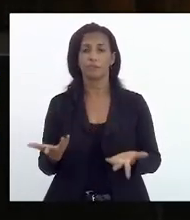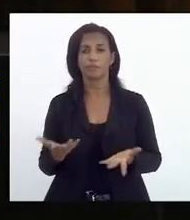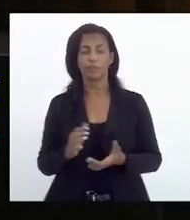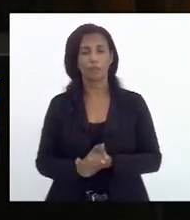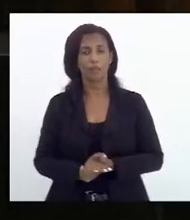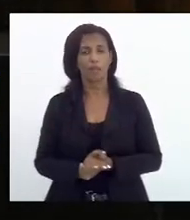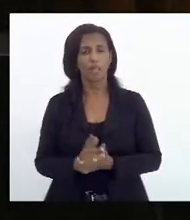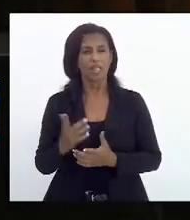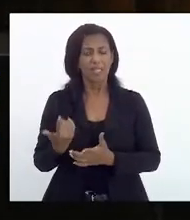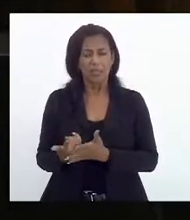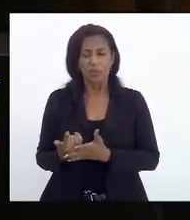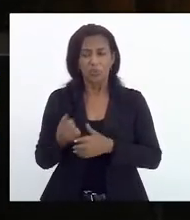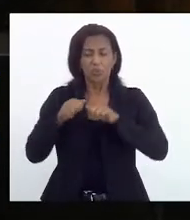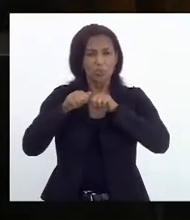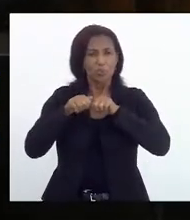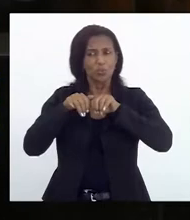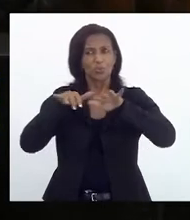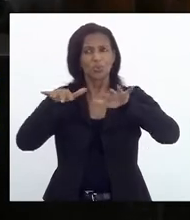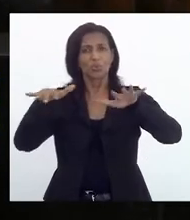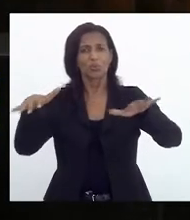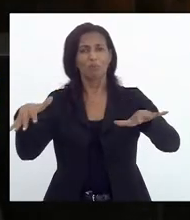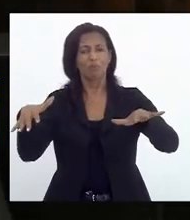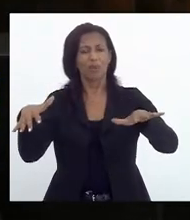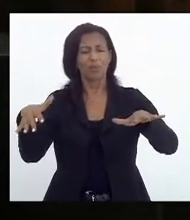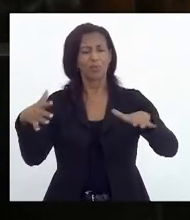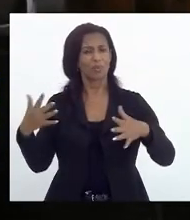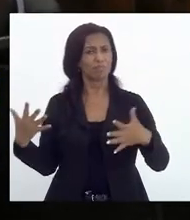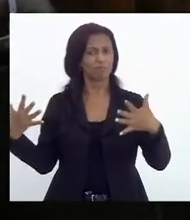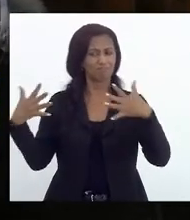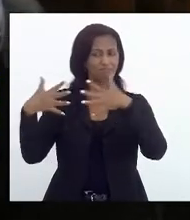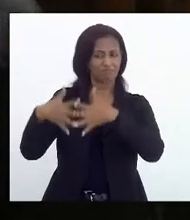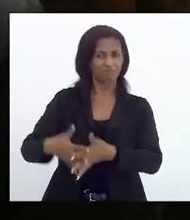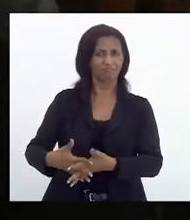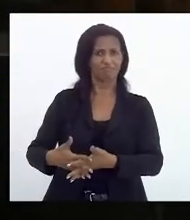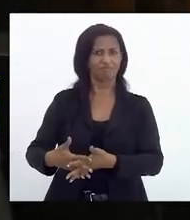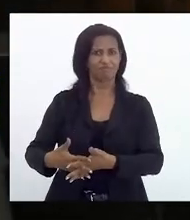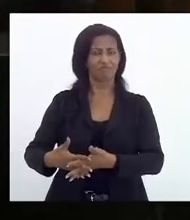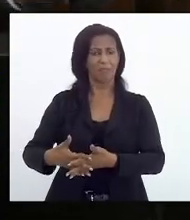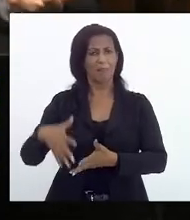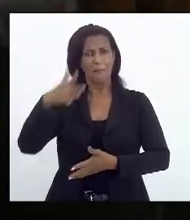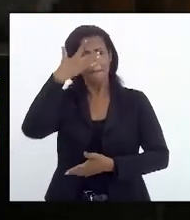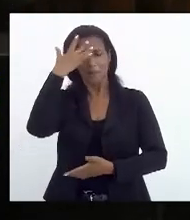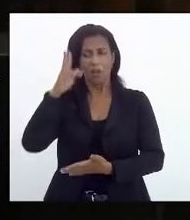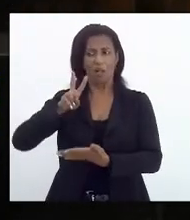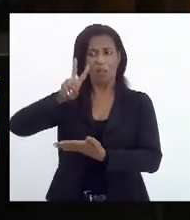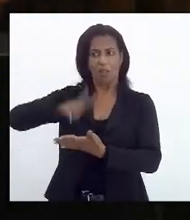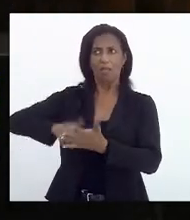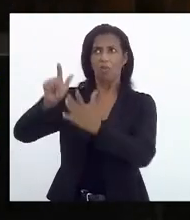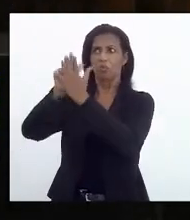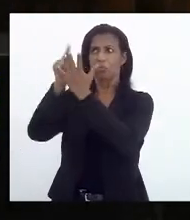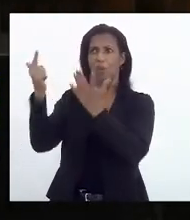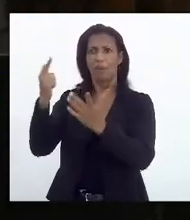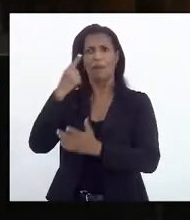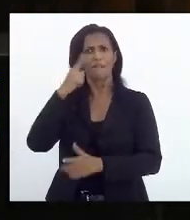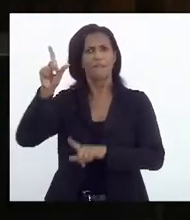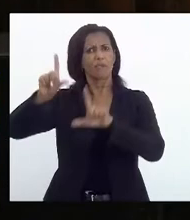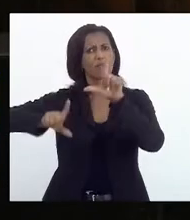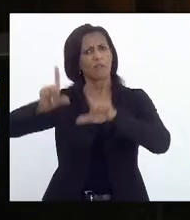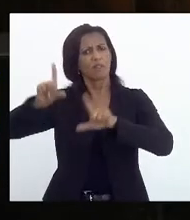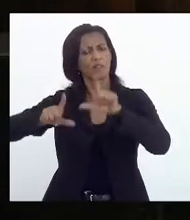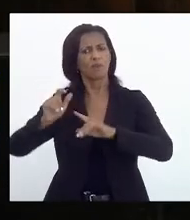isso gerou a uma pressão muito grande de quem leu os jornais e viu o televisão